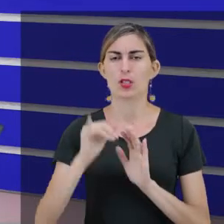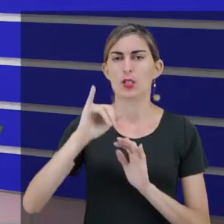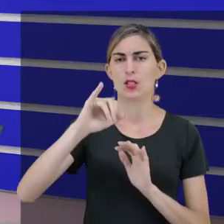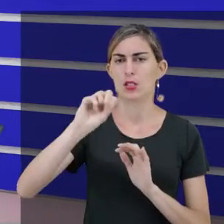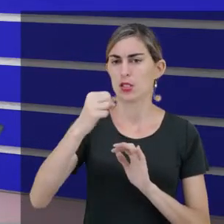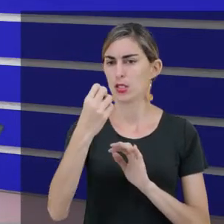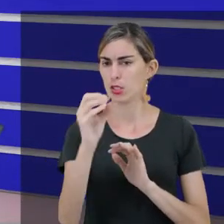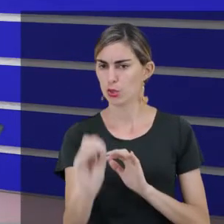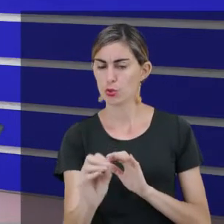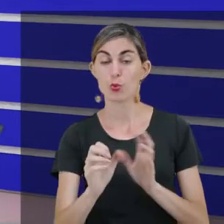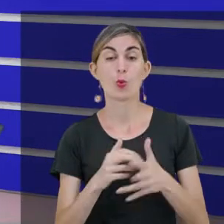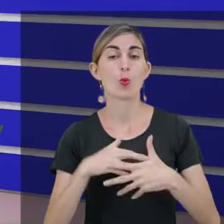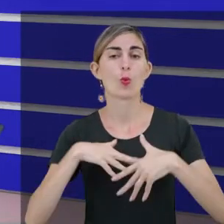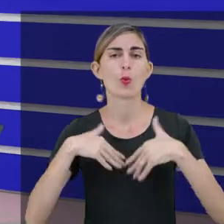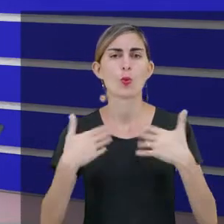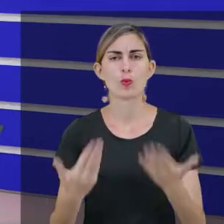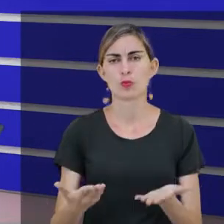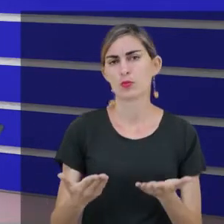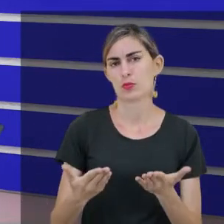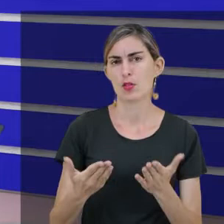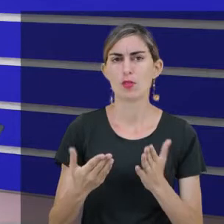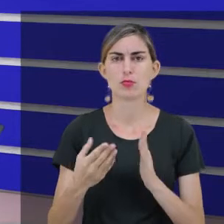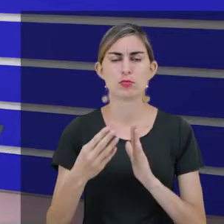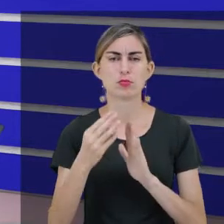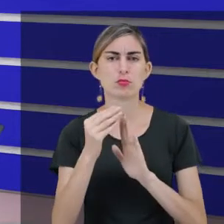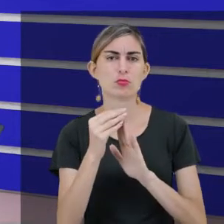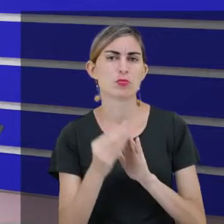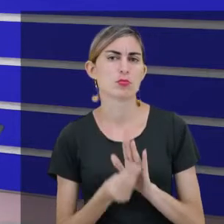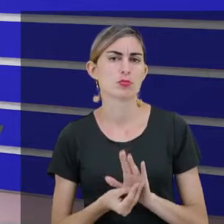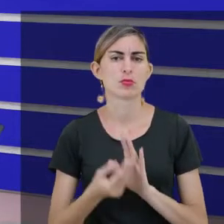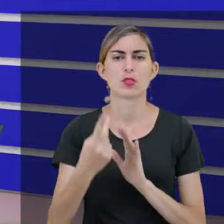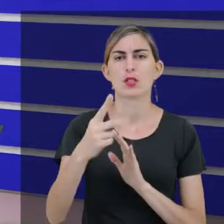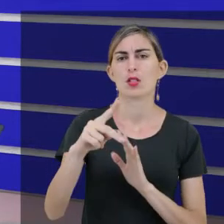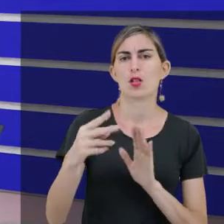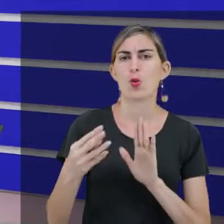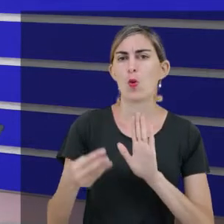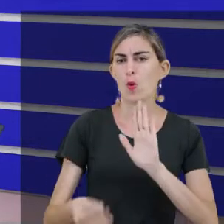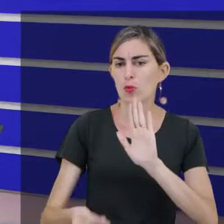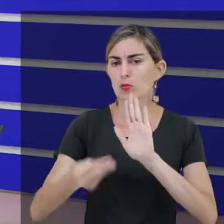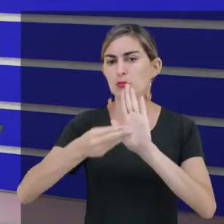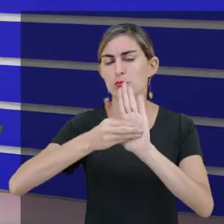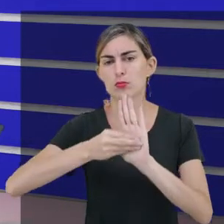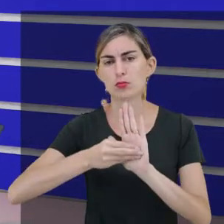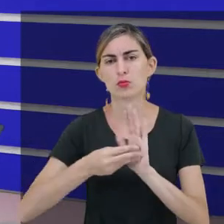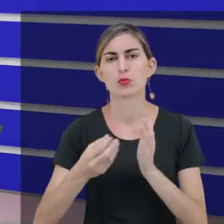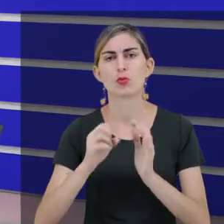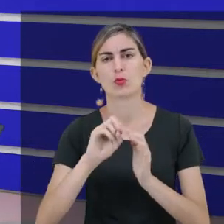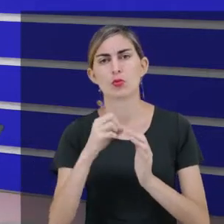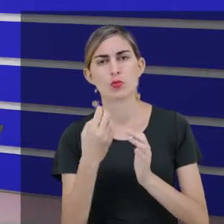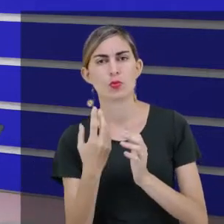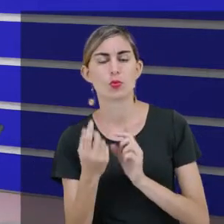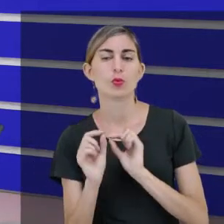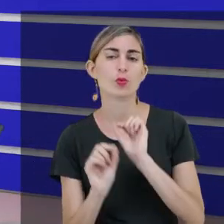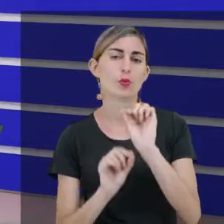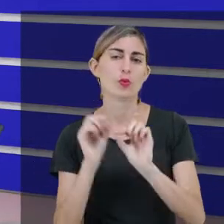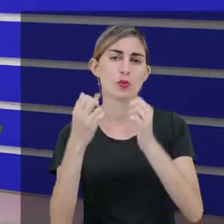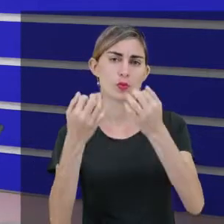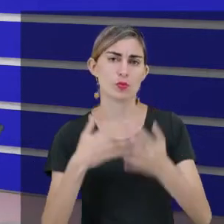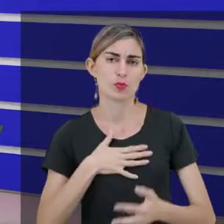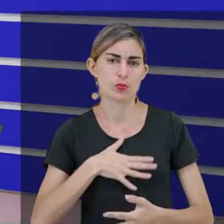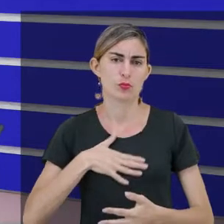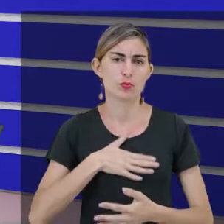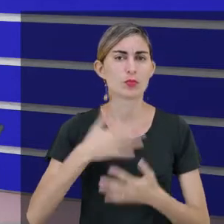ISO, quais são os caminhos, né, para a sua implantação, se há algum custo ou não. Eu gostaria que o